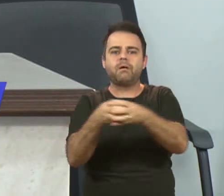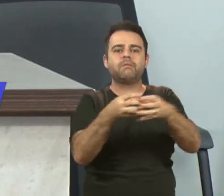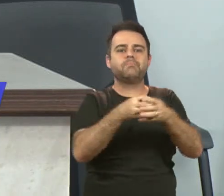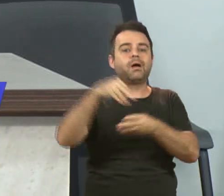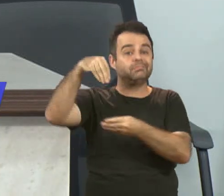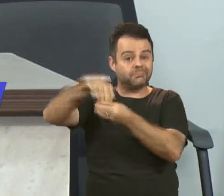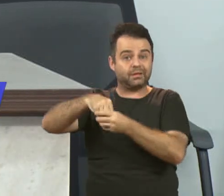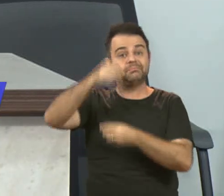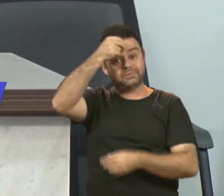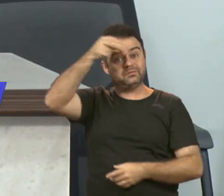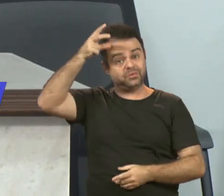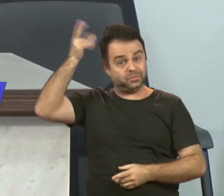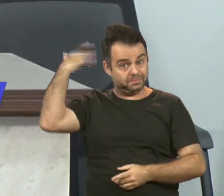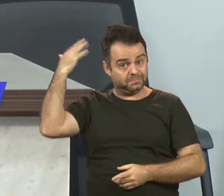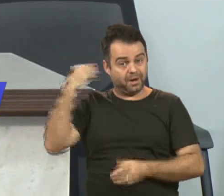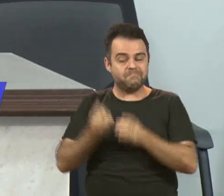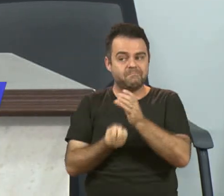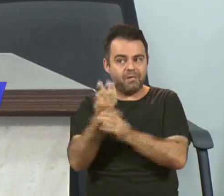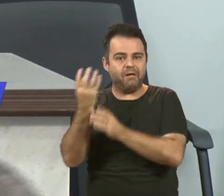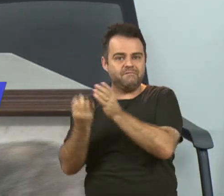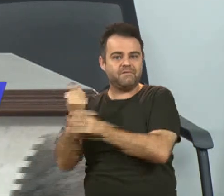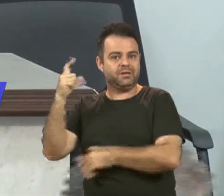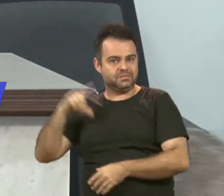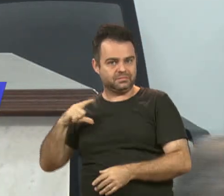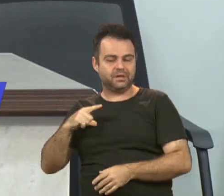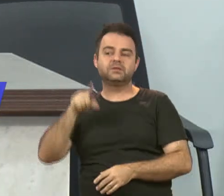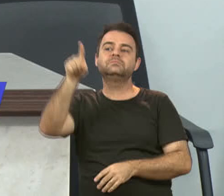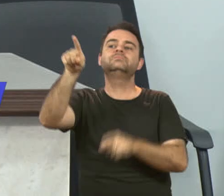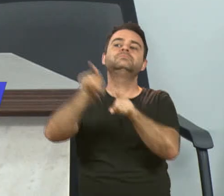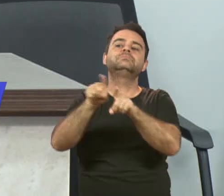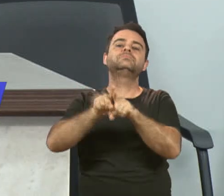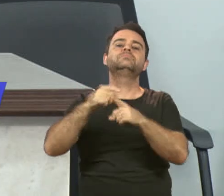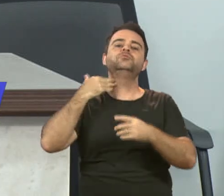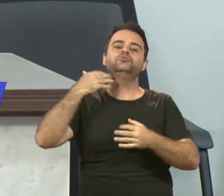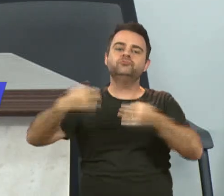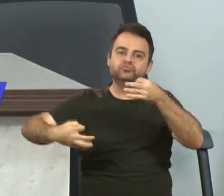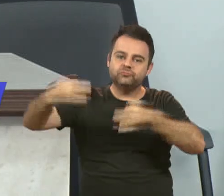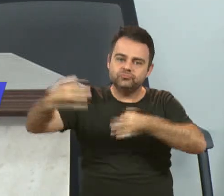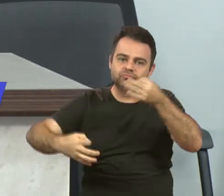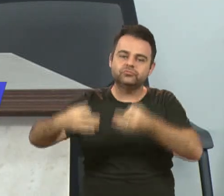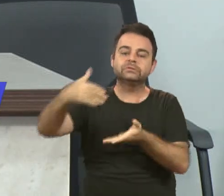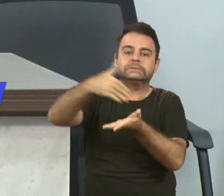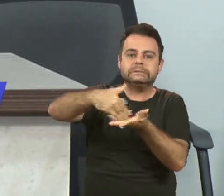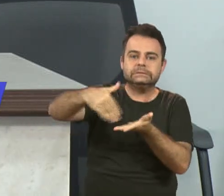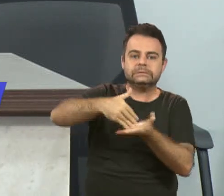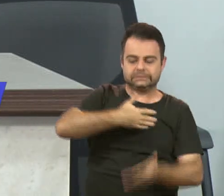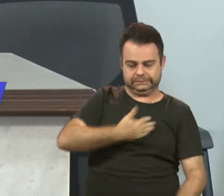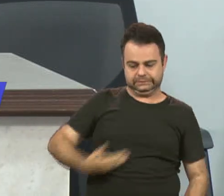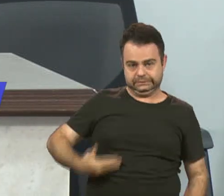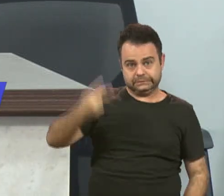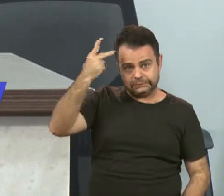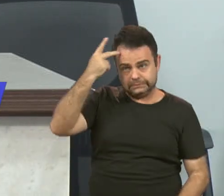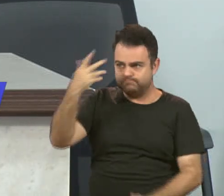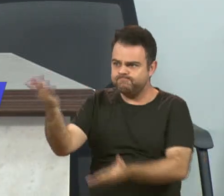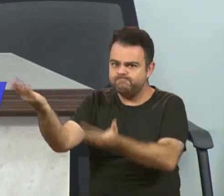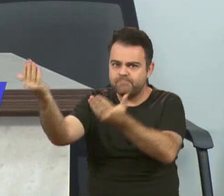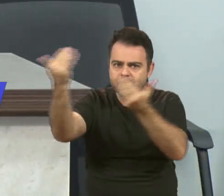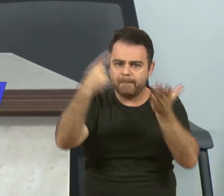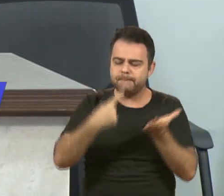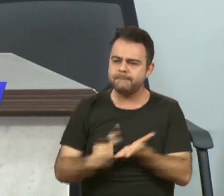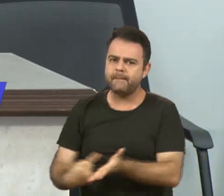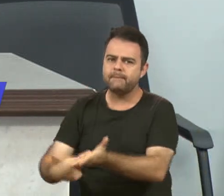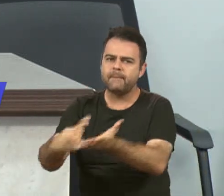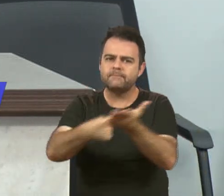vereadores, na prefeitura, no judiciário, na Secretaria de Estado, para a gente entender